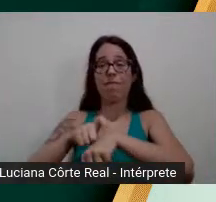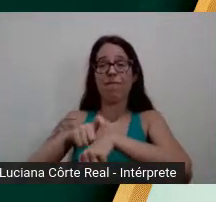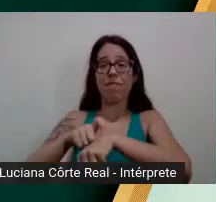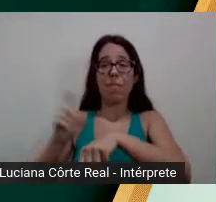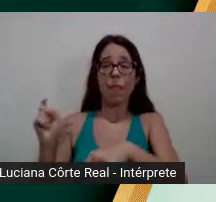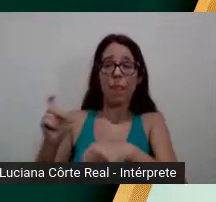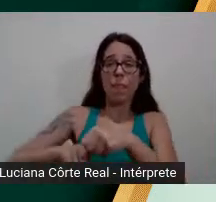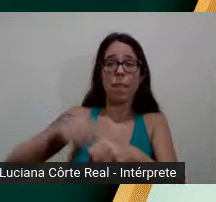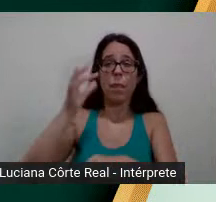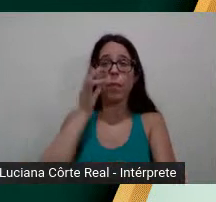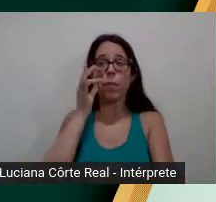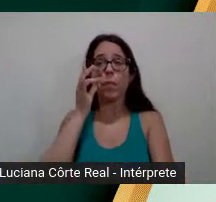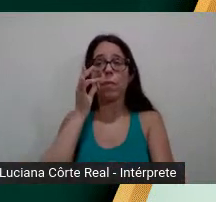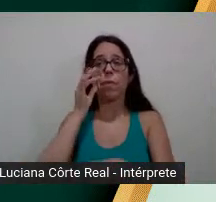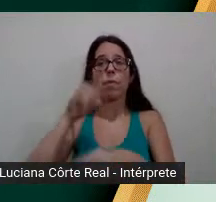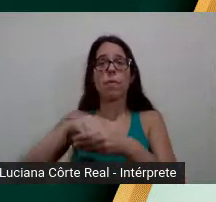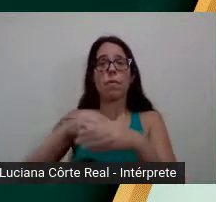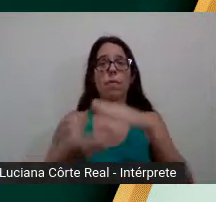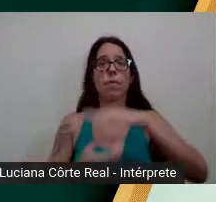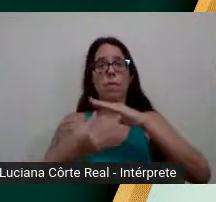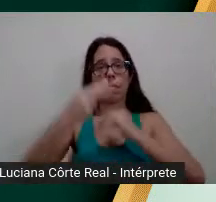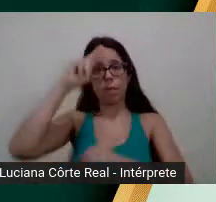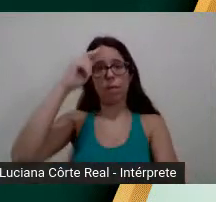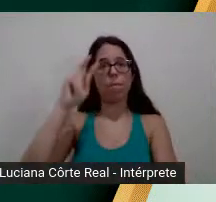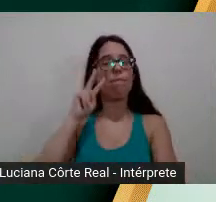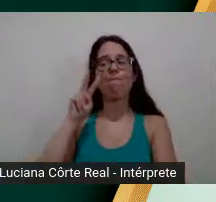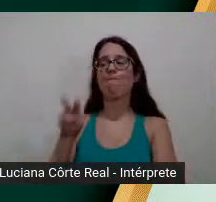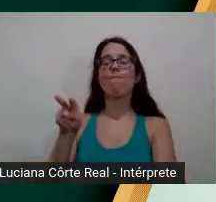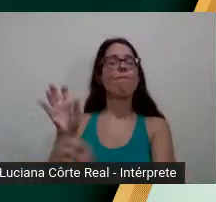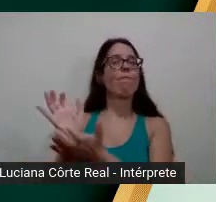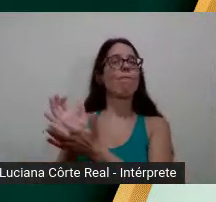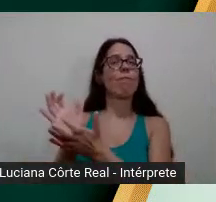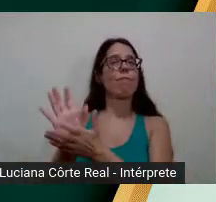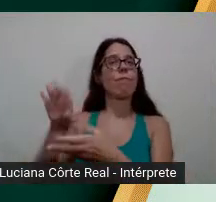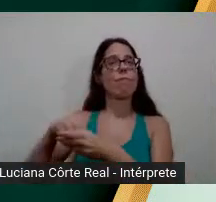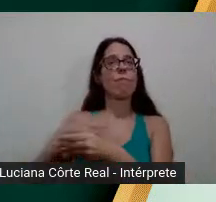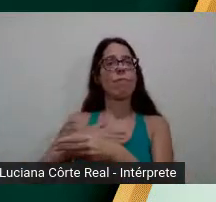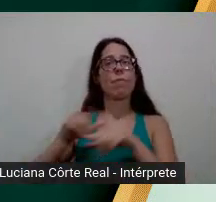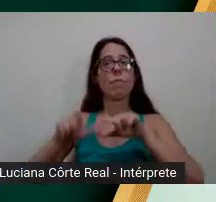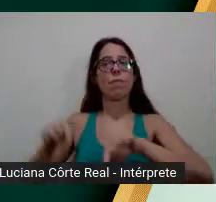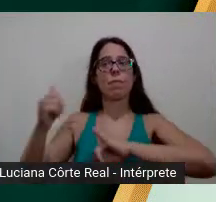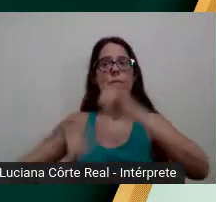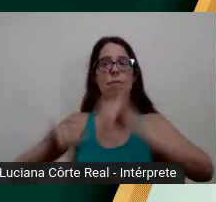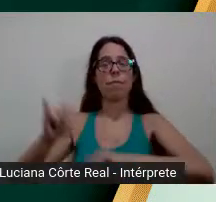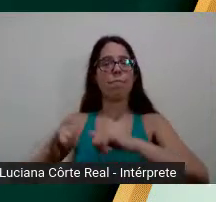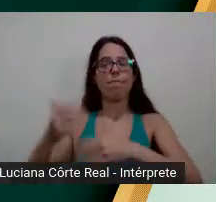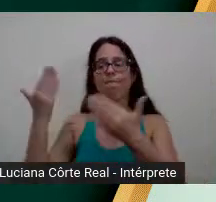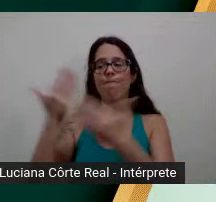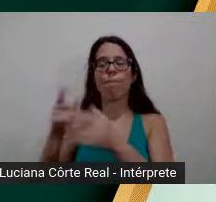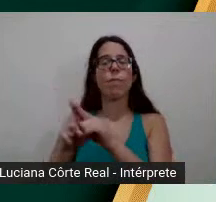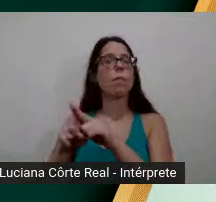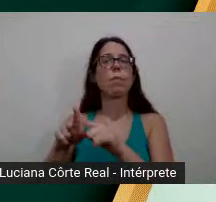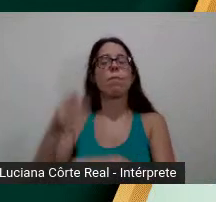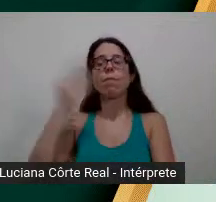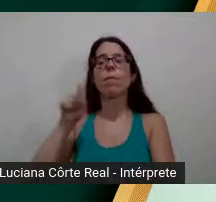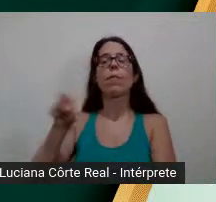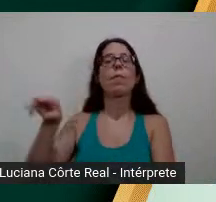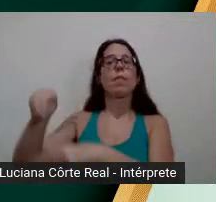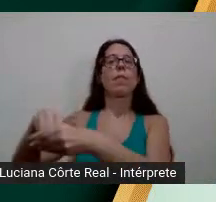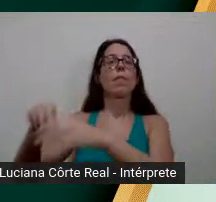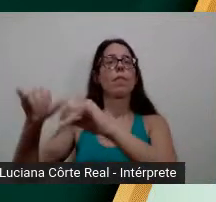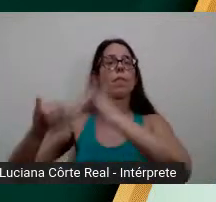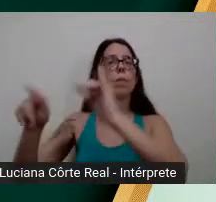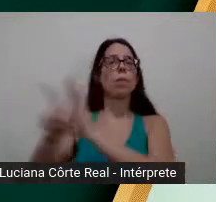Não ver ele na minha sala no laboratório, eu não ver ele no seu laboratório, nós